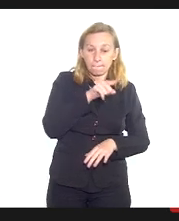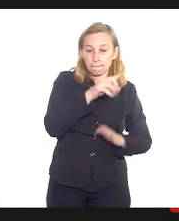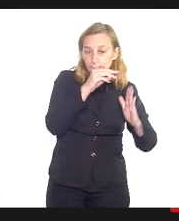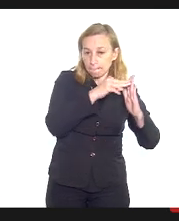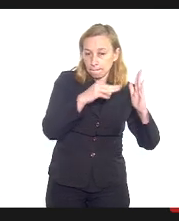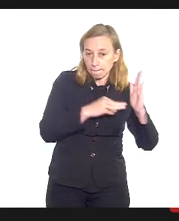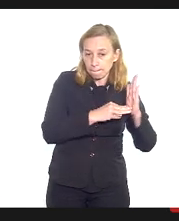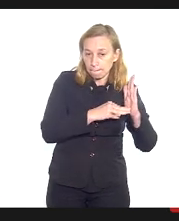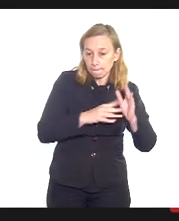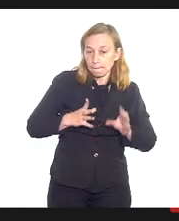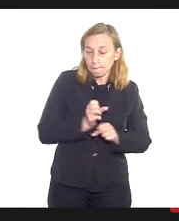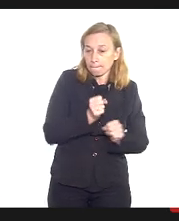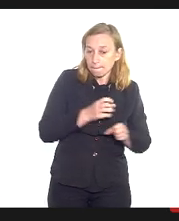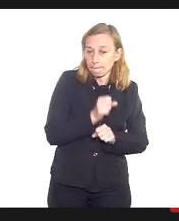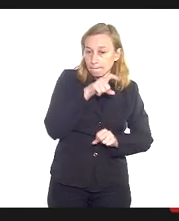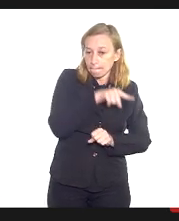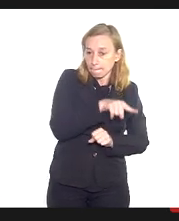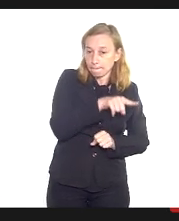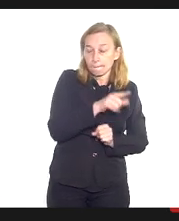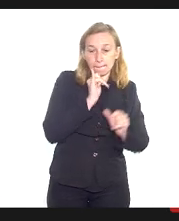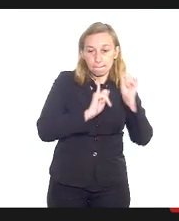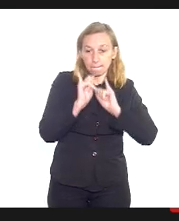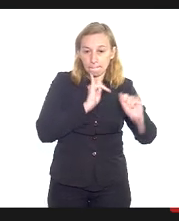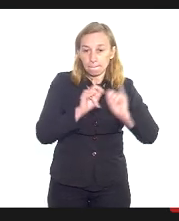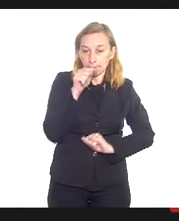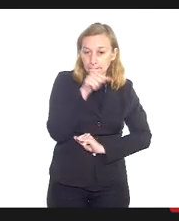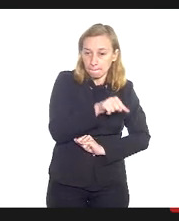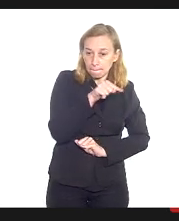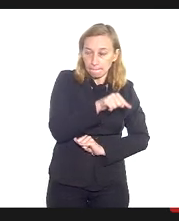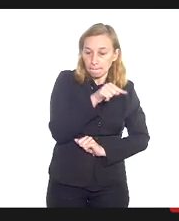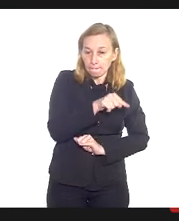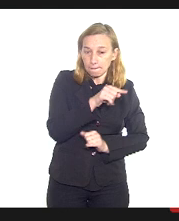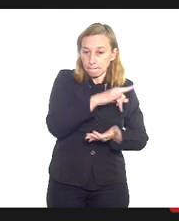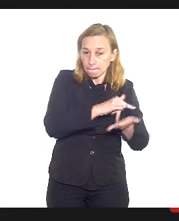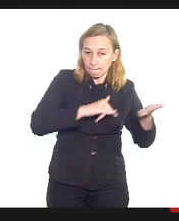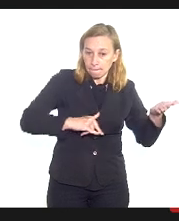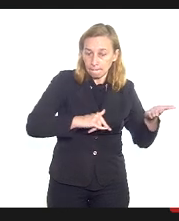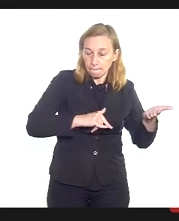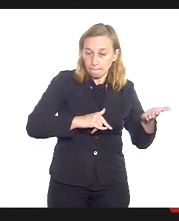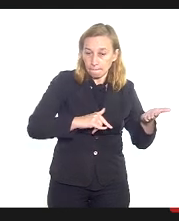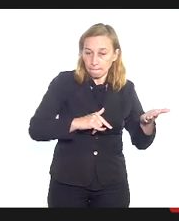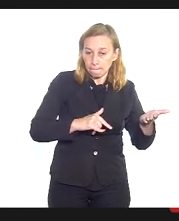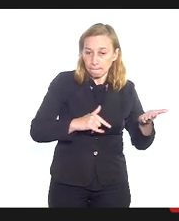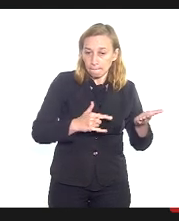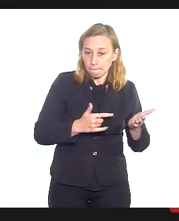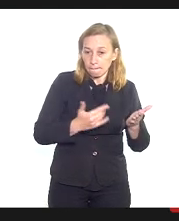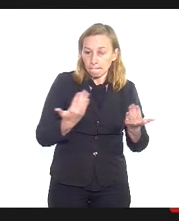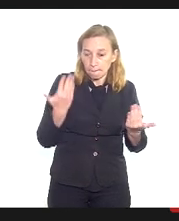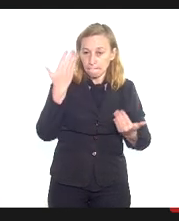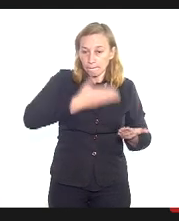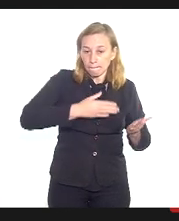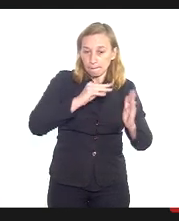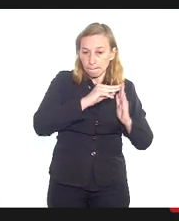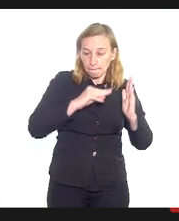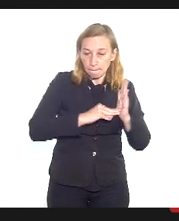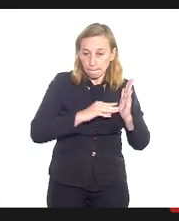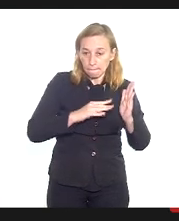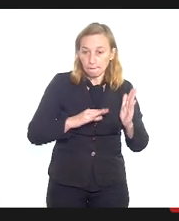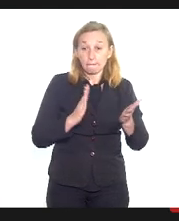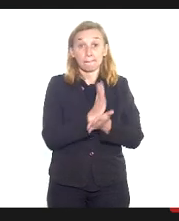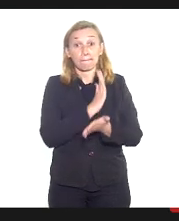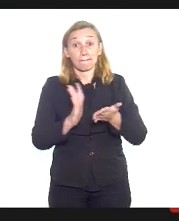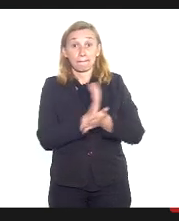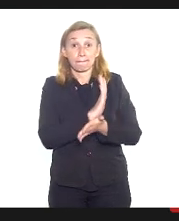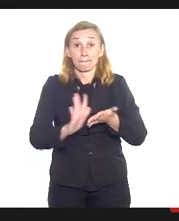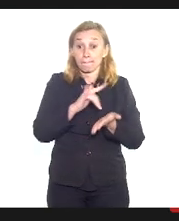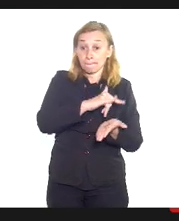o cálculo que ele fez é esse, está aqui as informações, ainda assim ele vai precisar de documentos que embasam essas metodologias. E muitas vezes esses documentos,